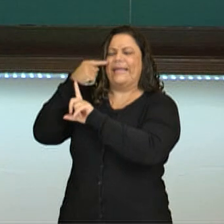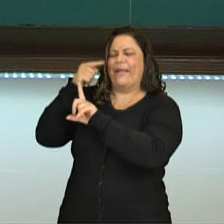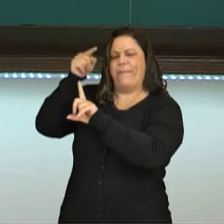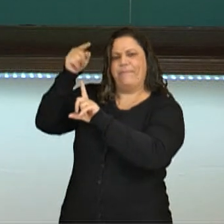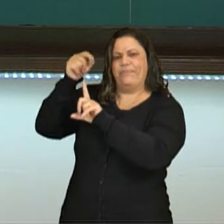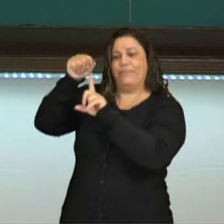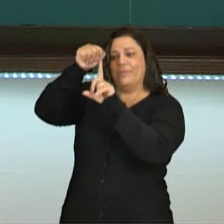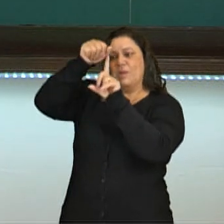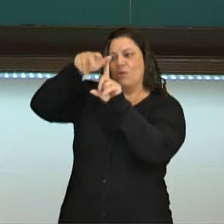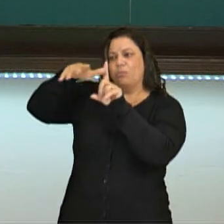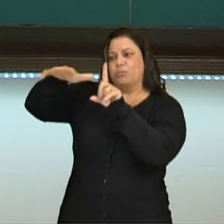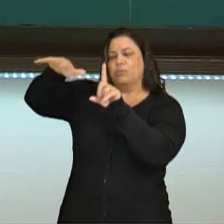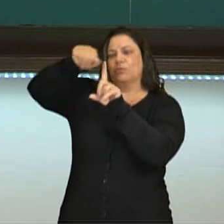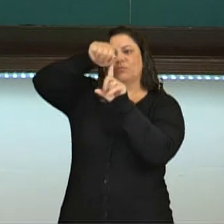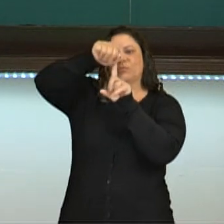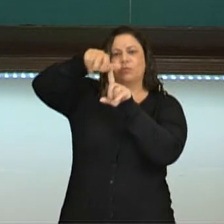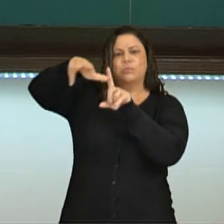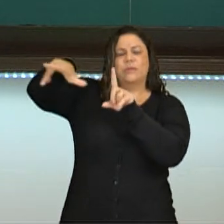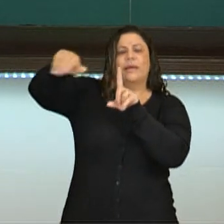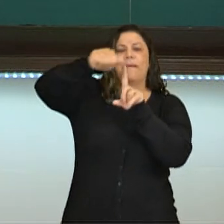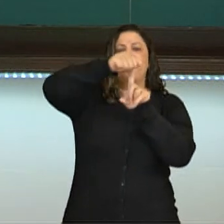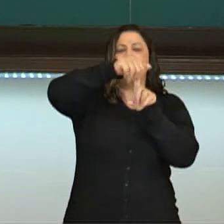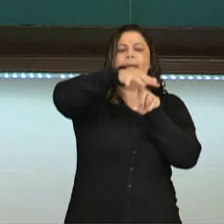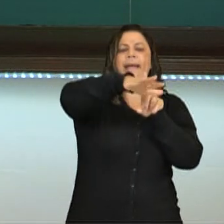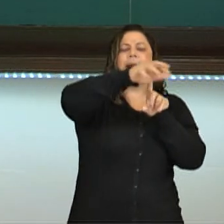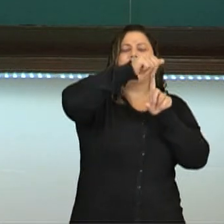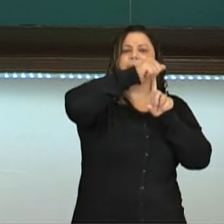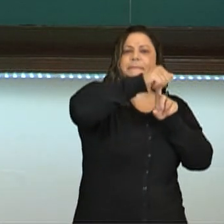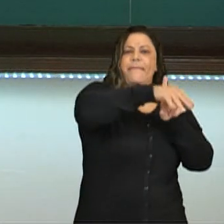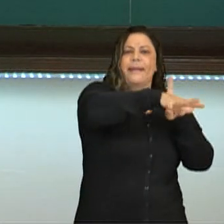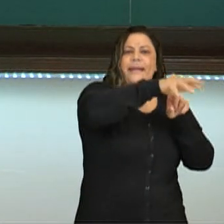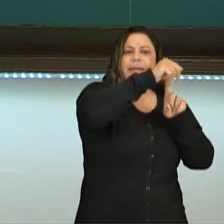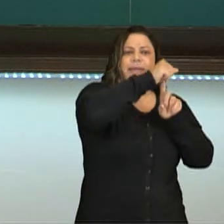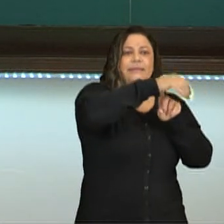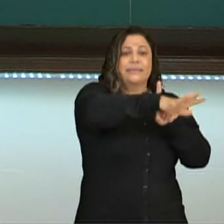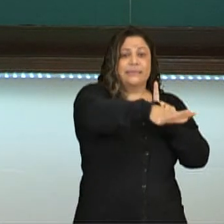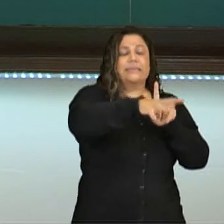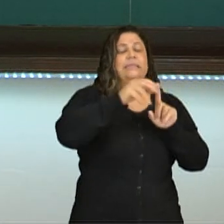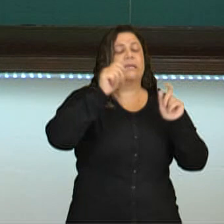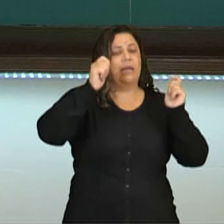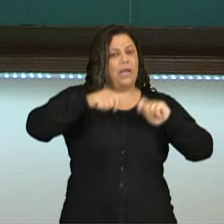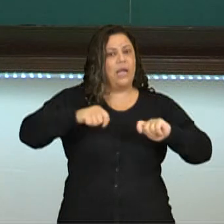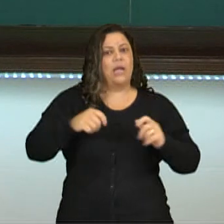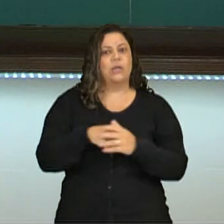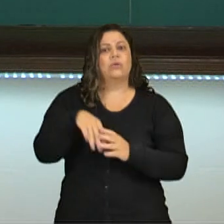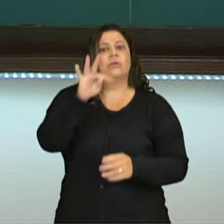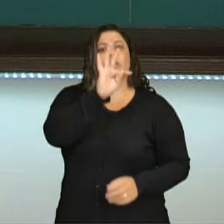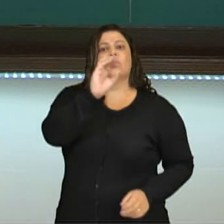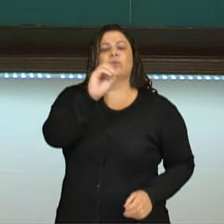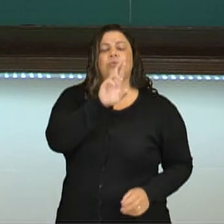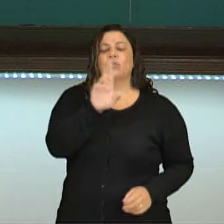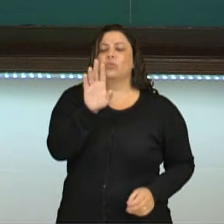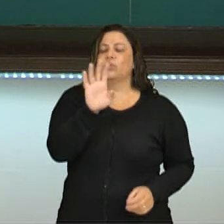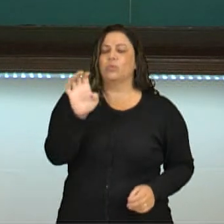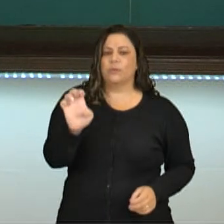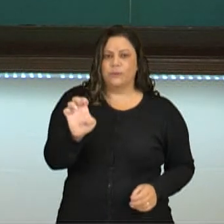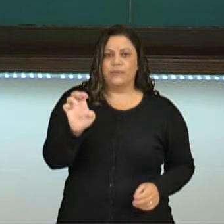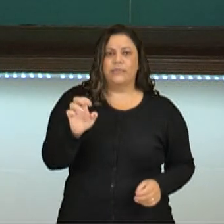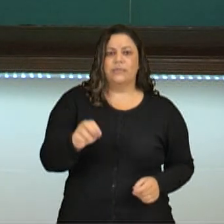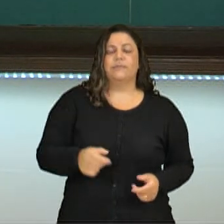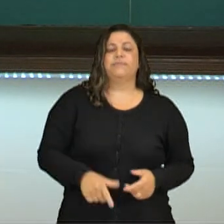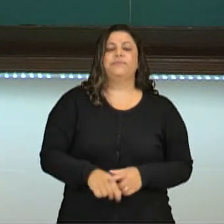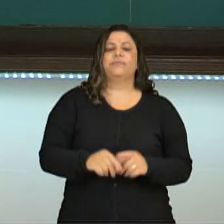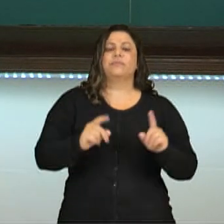ação seria a célula de ação daquela torre. Ao lado dessa torre, teria uma